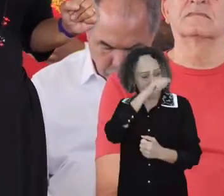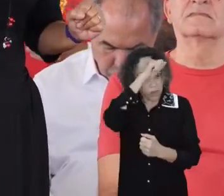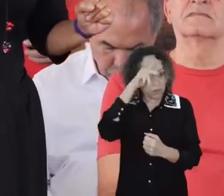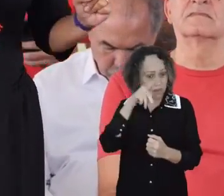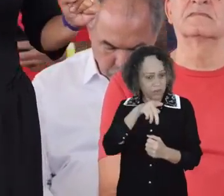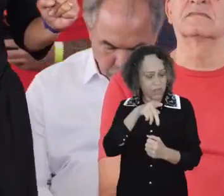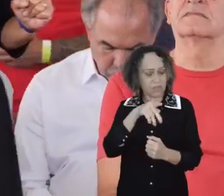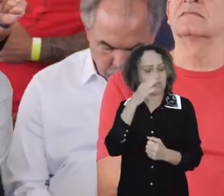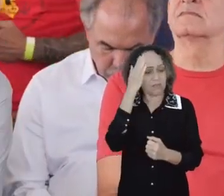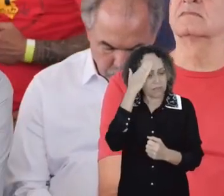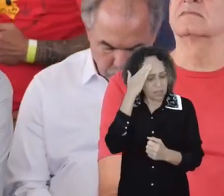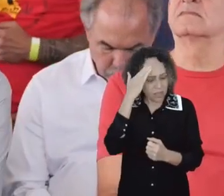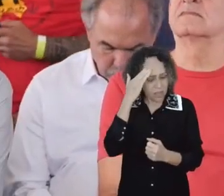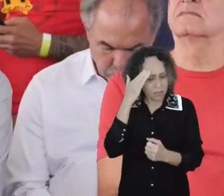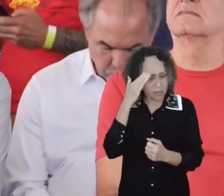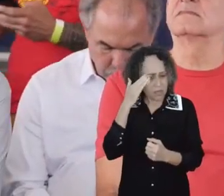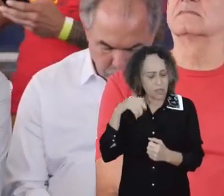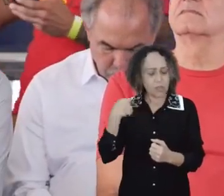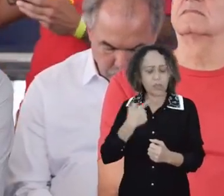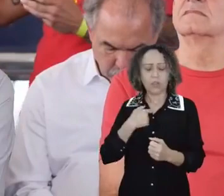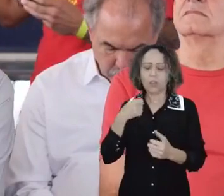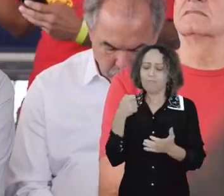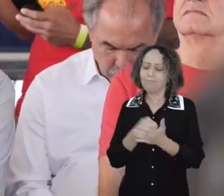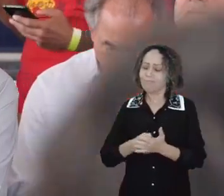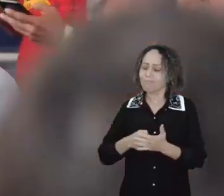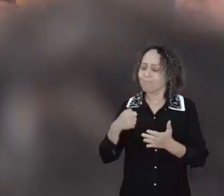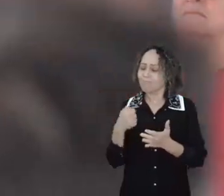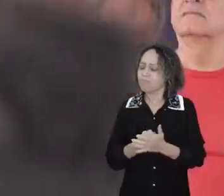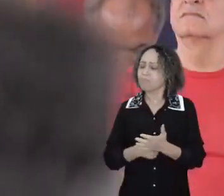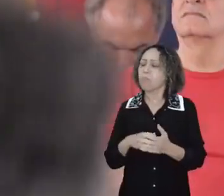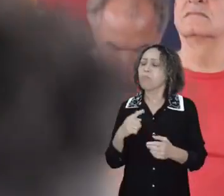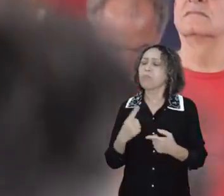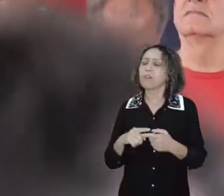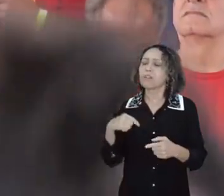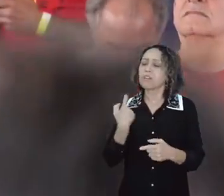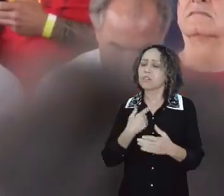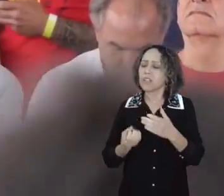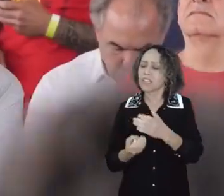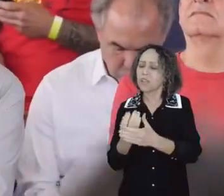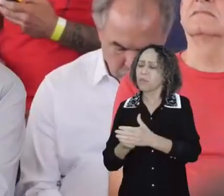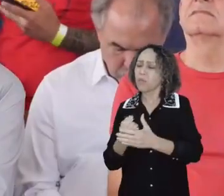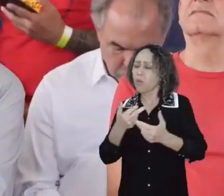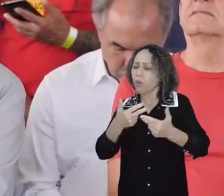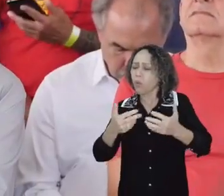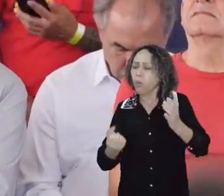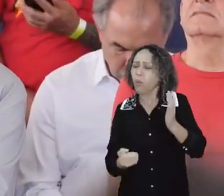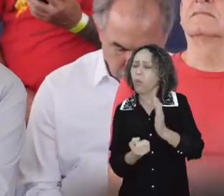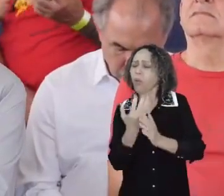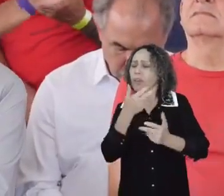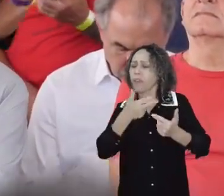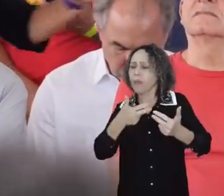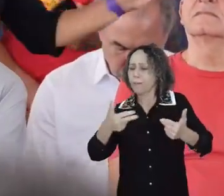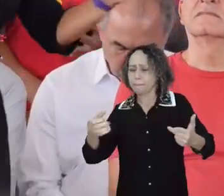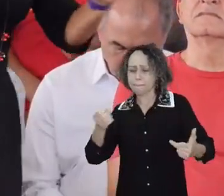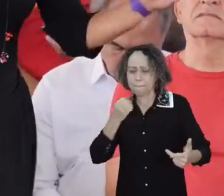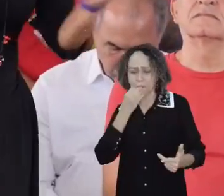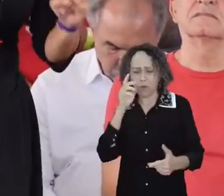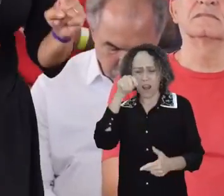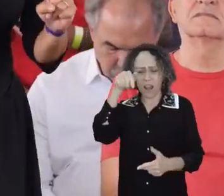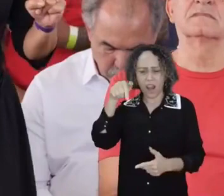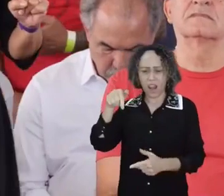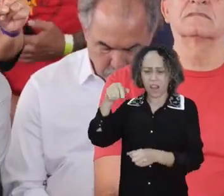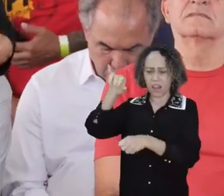capital. Mas as cidades da região metropolitana também querem ter as coisas boas aqui. A gente não